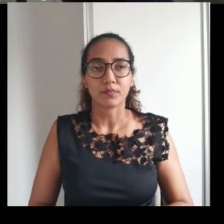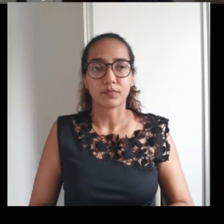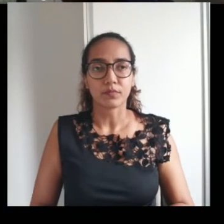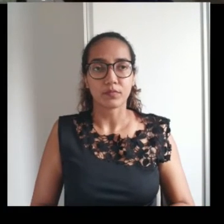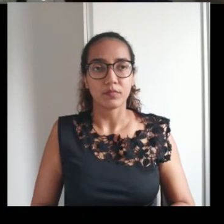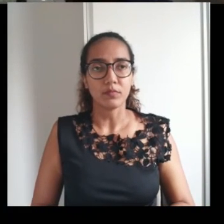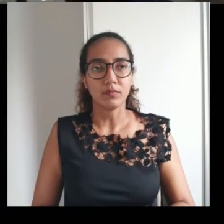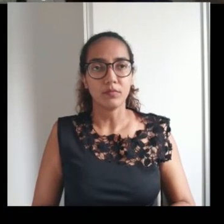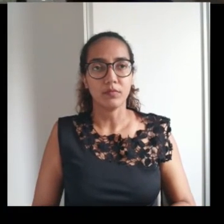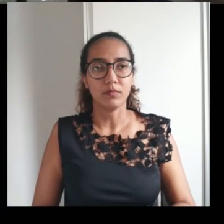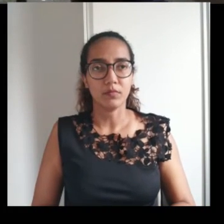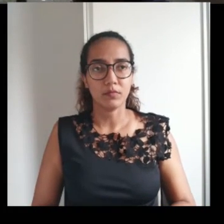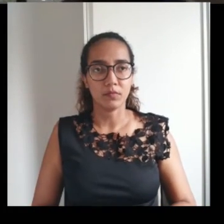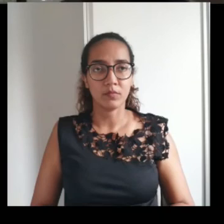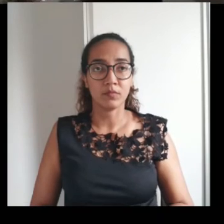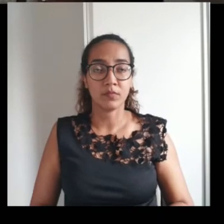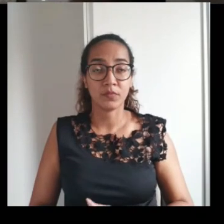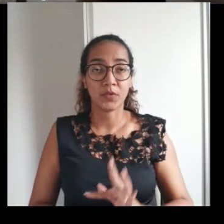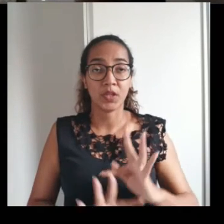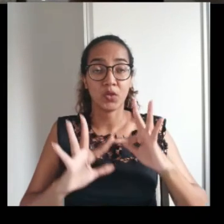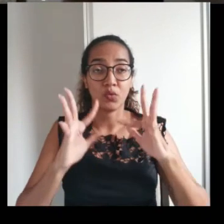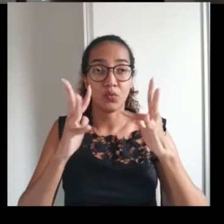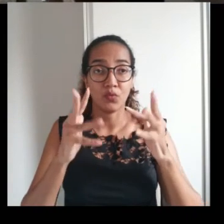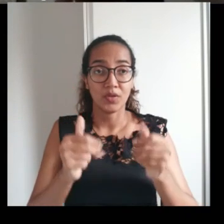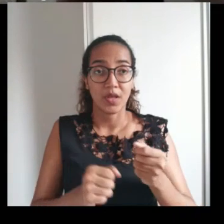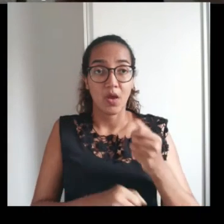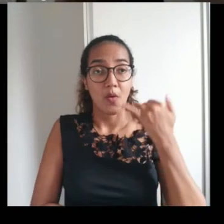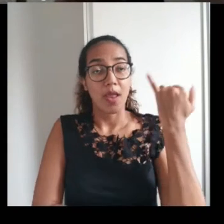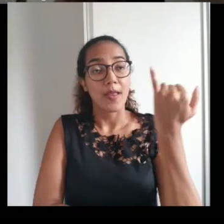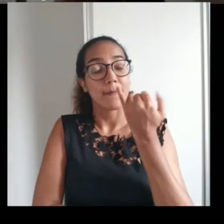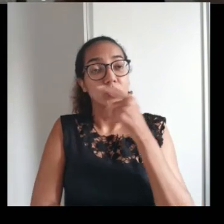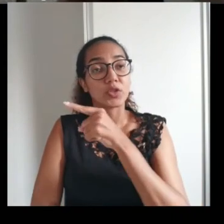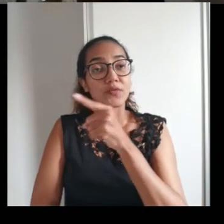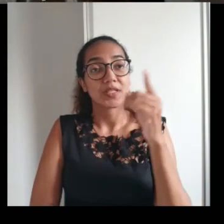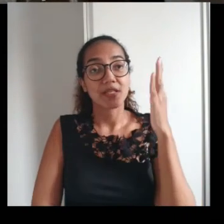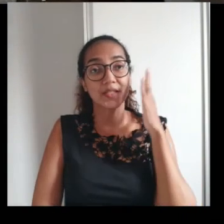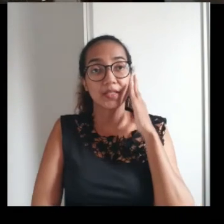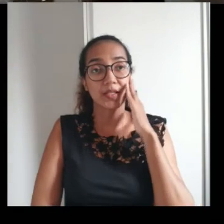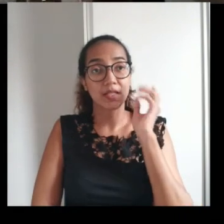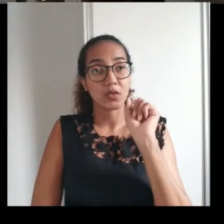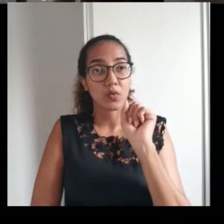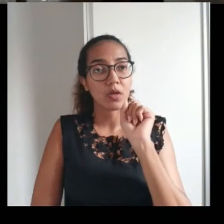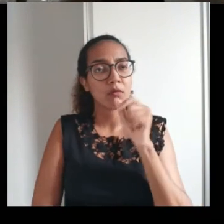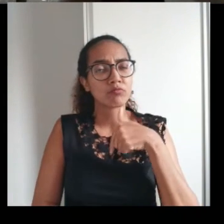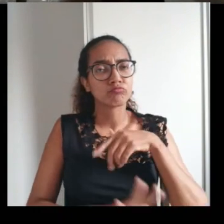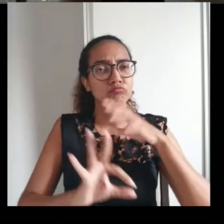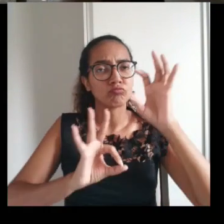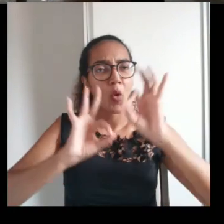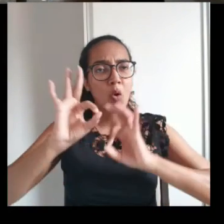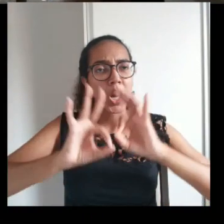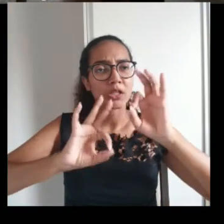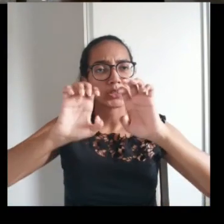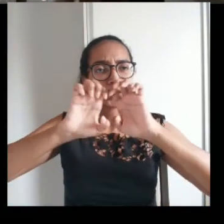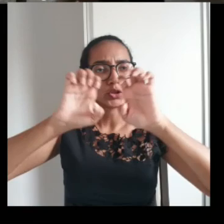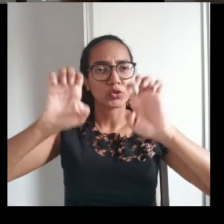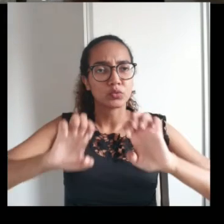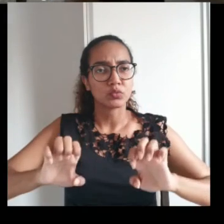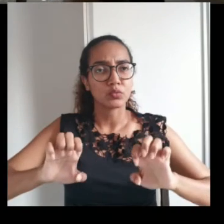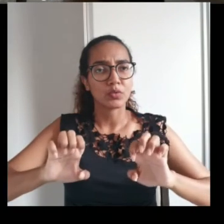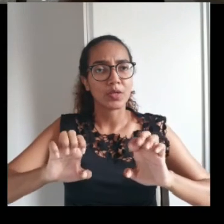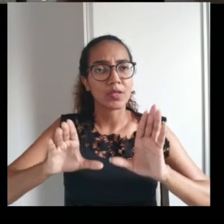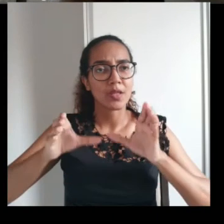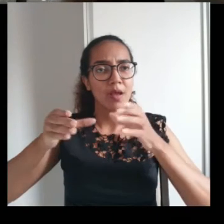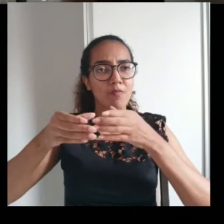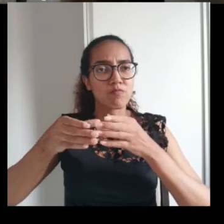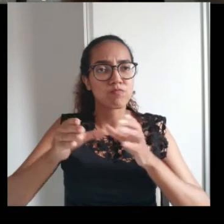é importante a gente ter em mente que é o seguinte: ao montar essa estrutura, muitas classes de um projeto